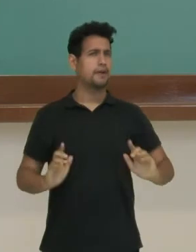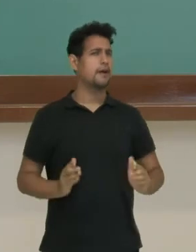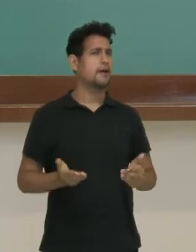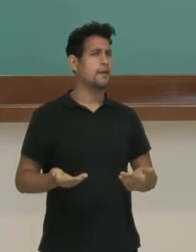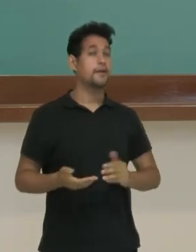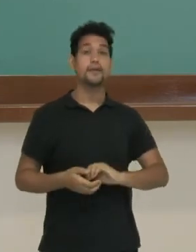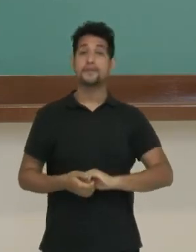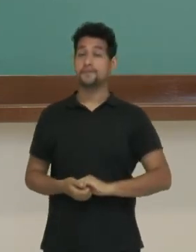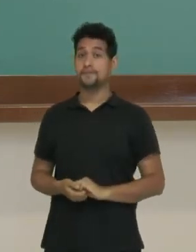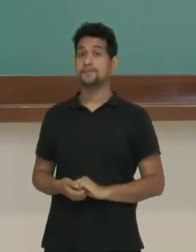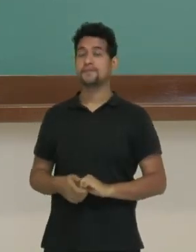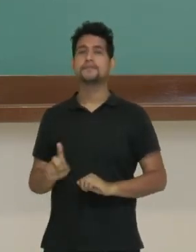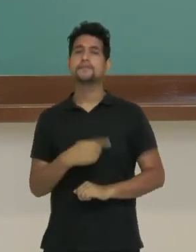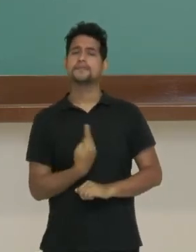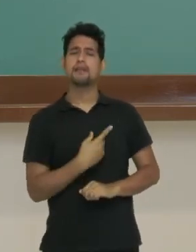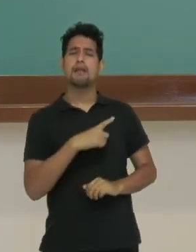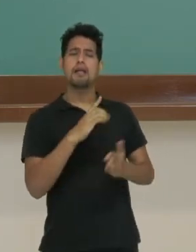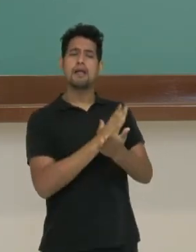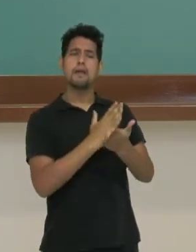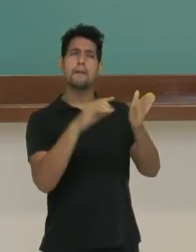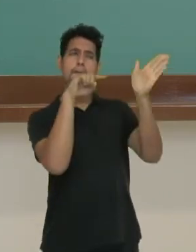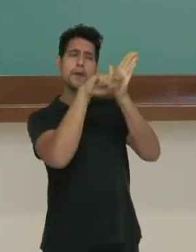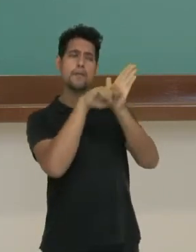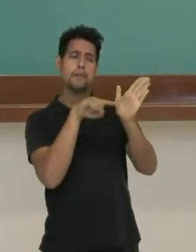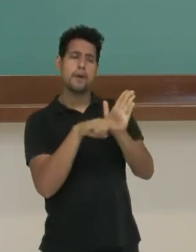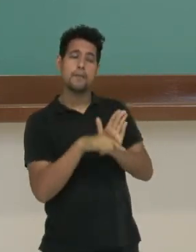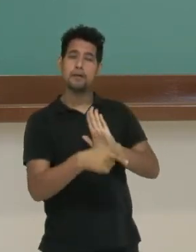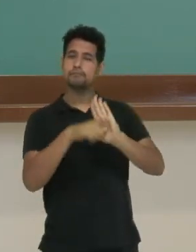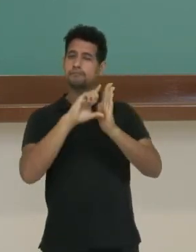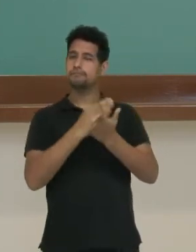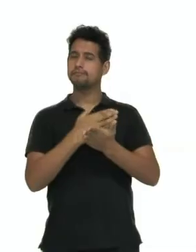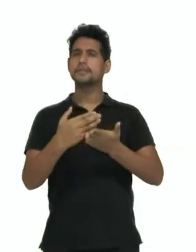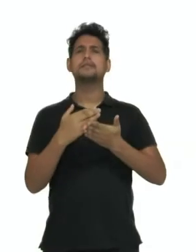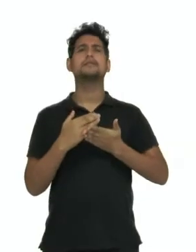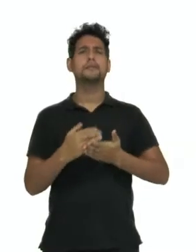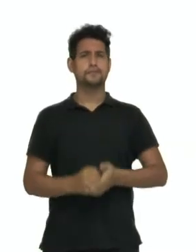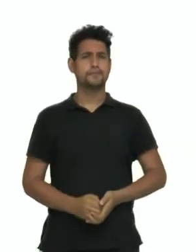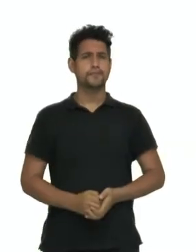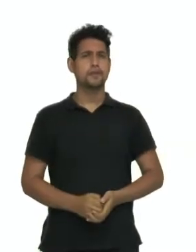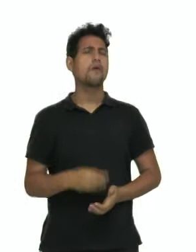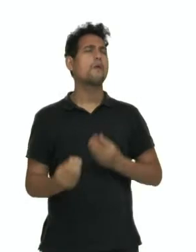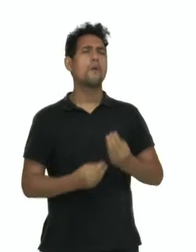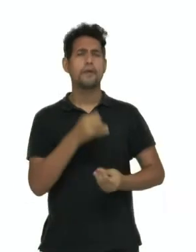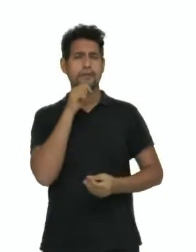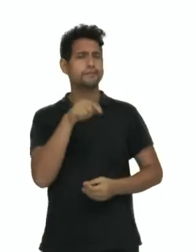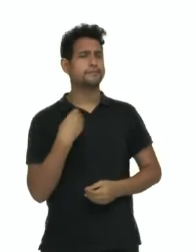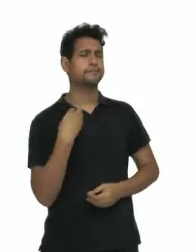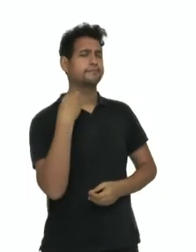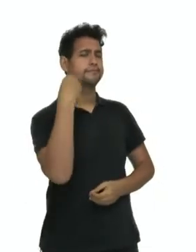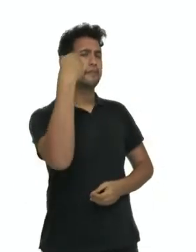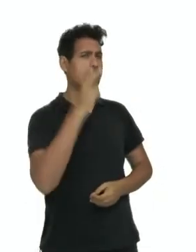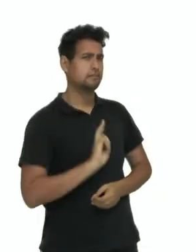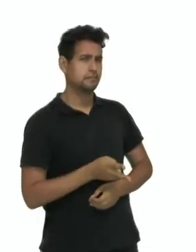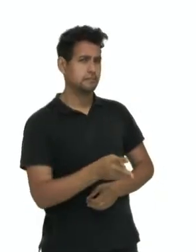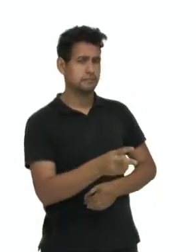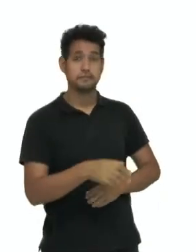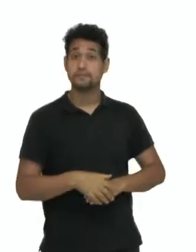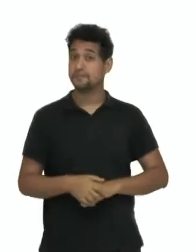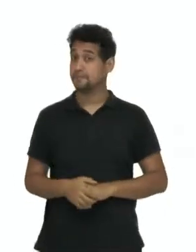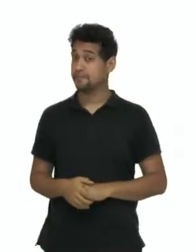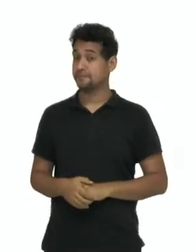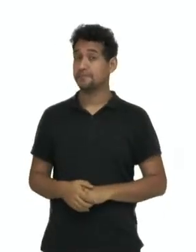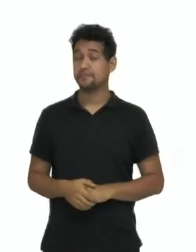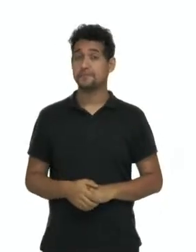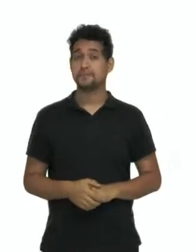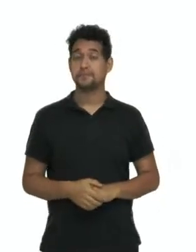pessoal, temos algumas perguntinhas antes de irmos para a plataforma. Do you travel frequently? Você viaja com frequência?